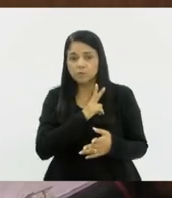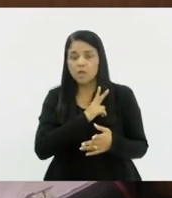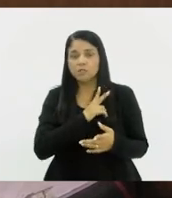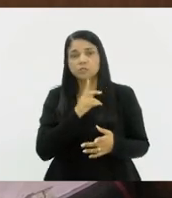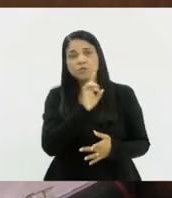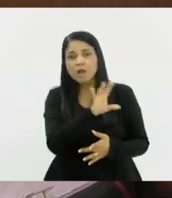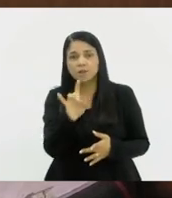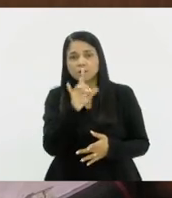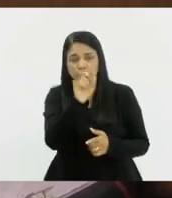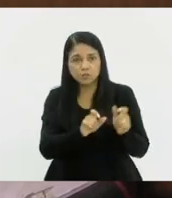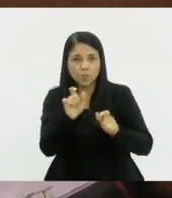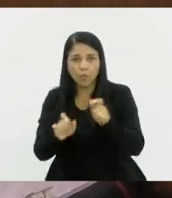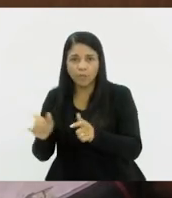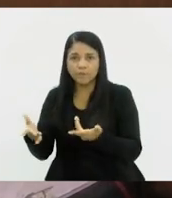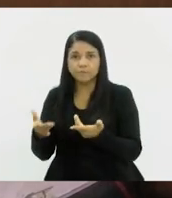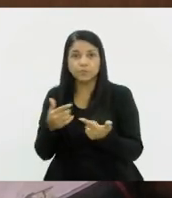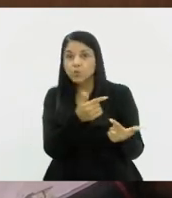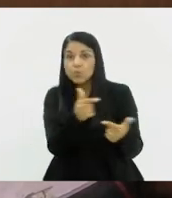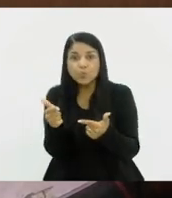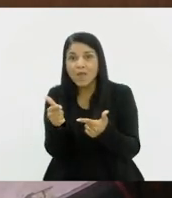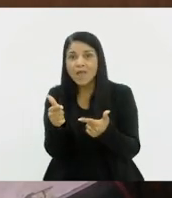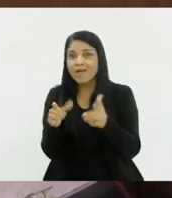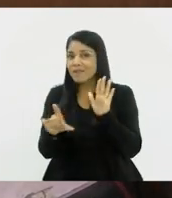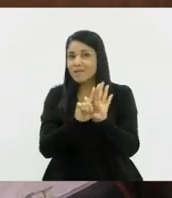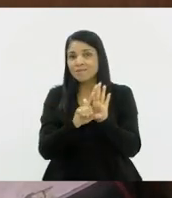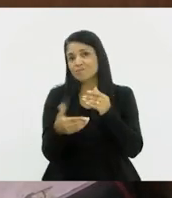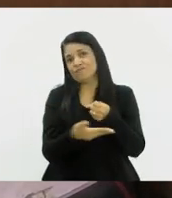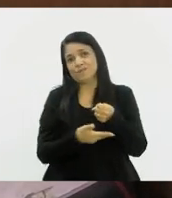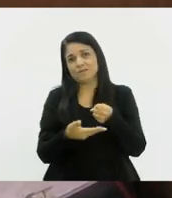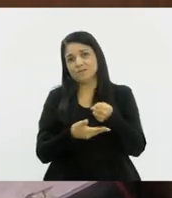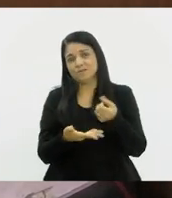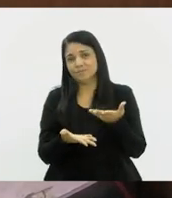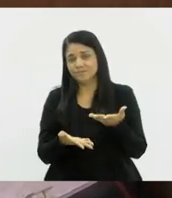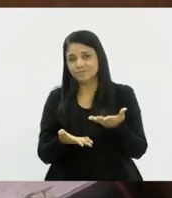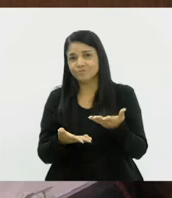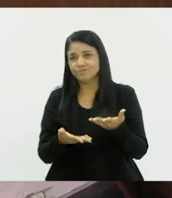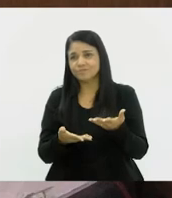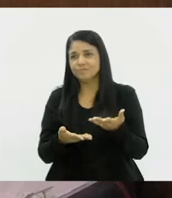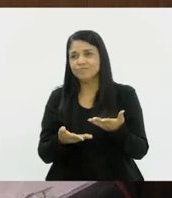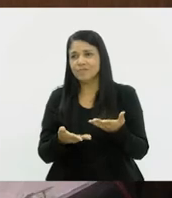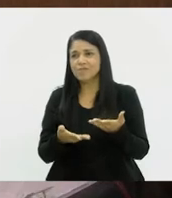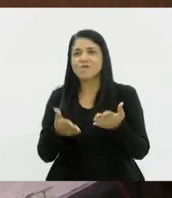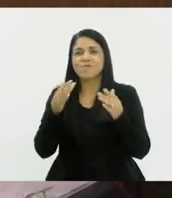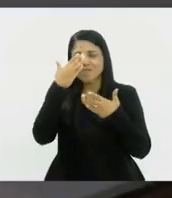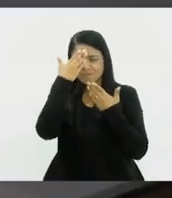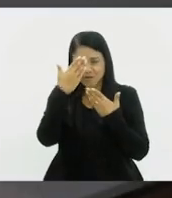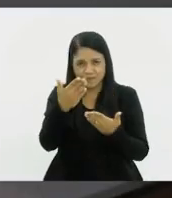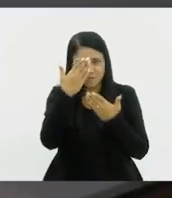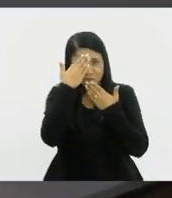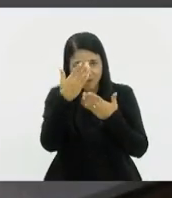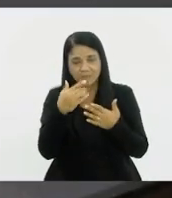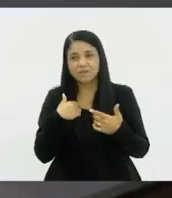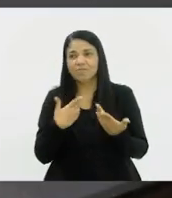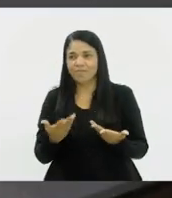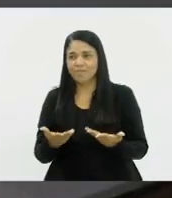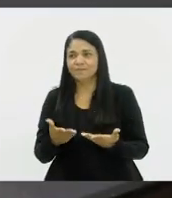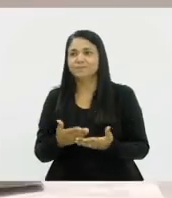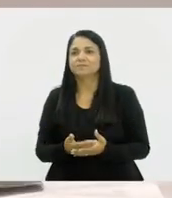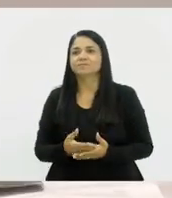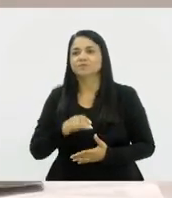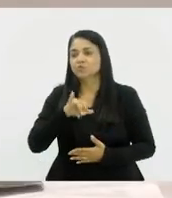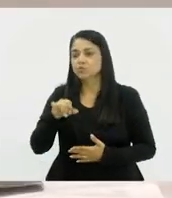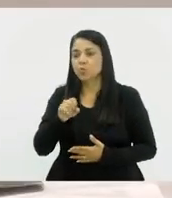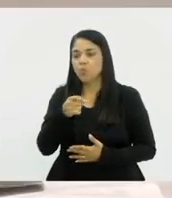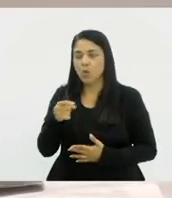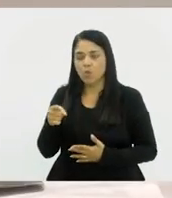entende Então por quê Porque não tem fundamento é isso obrigado eu falo como médico como cientista Obrigado Zão Men